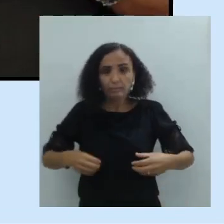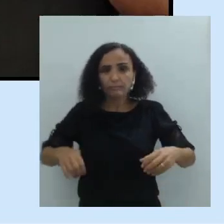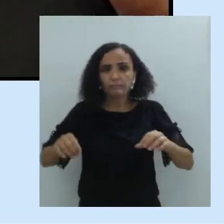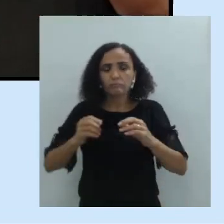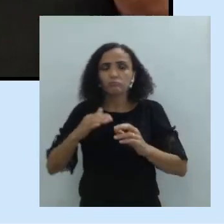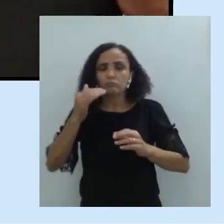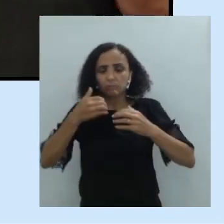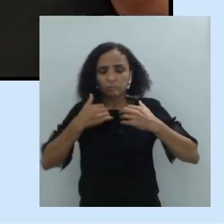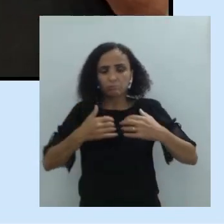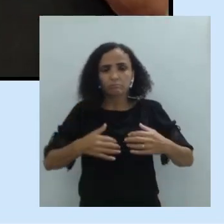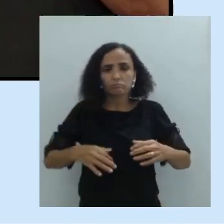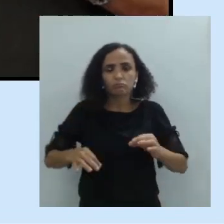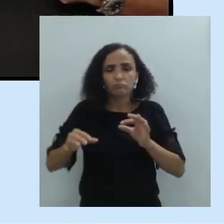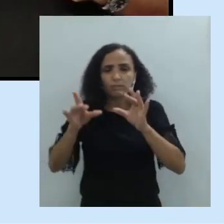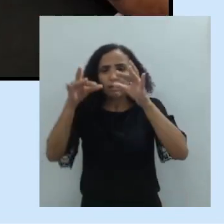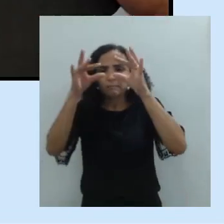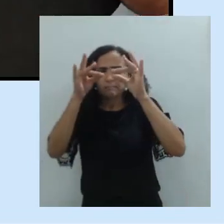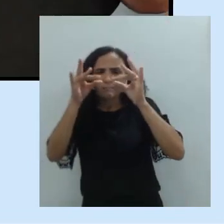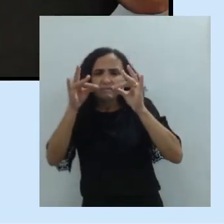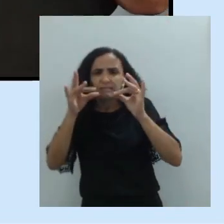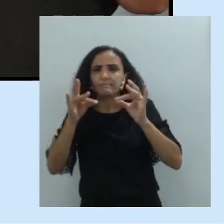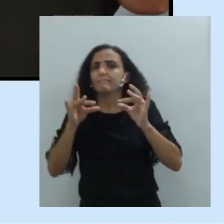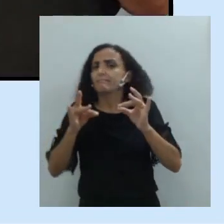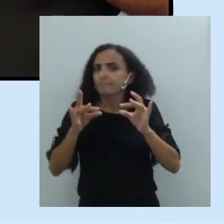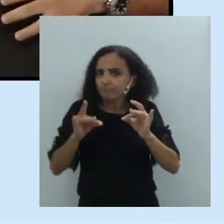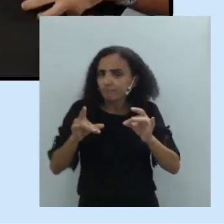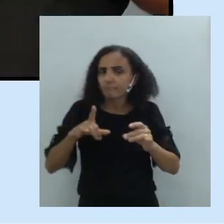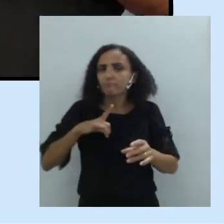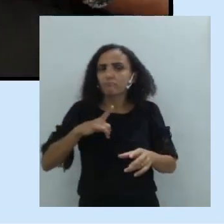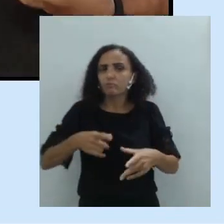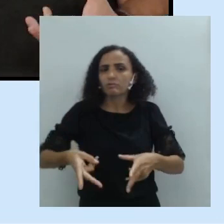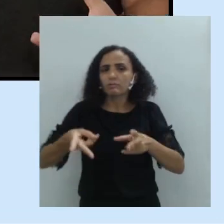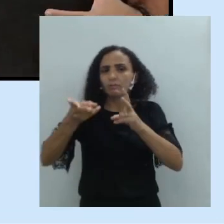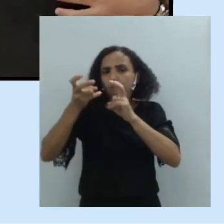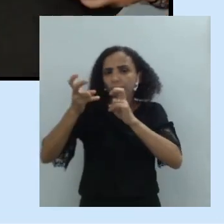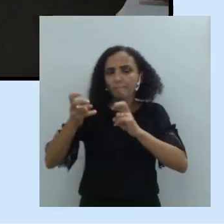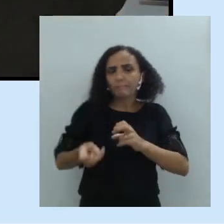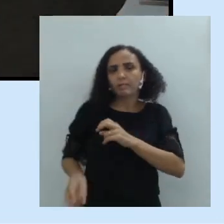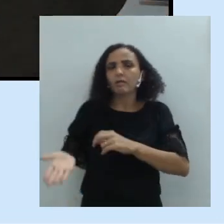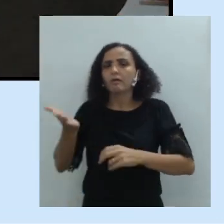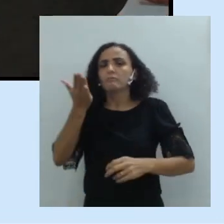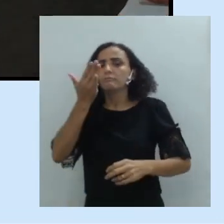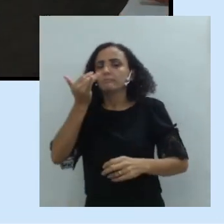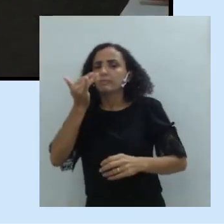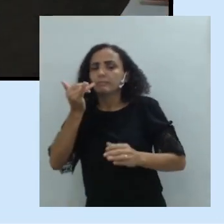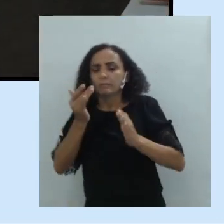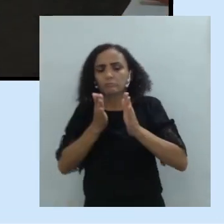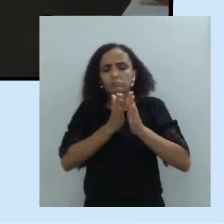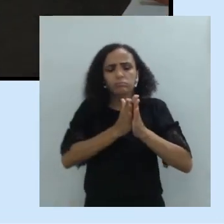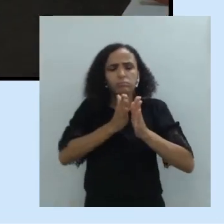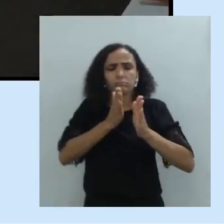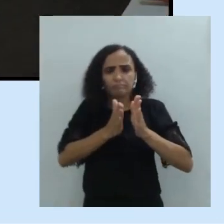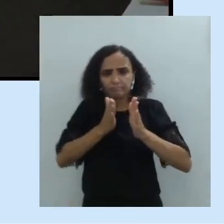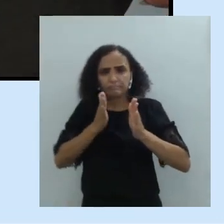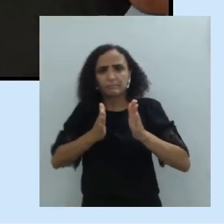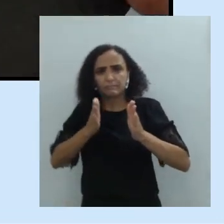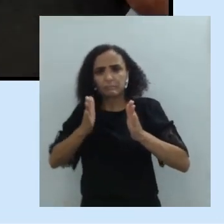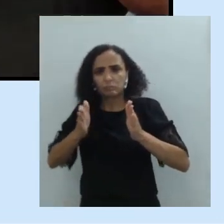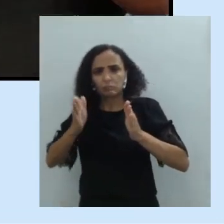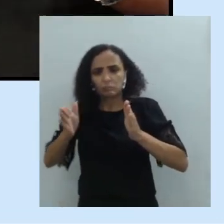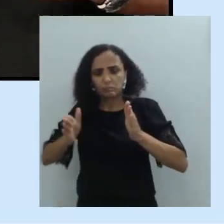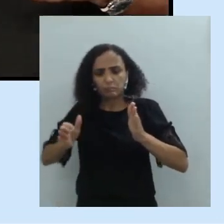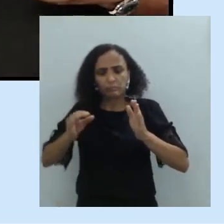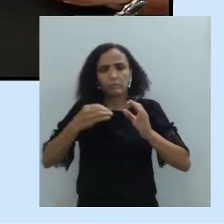que é a pepsina, a enzima. Então nós temos a parte da digestão dos alimentos, a parte do